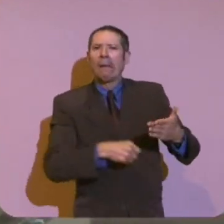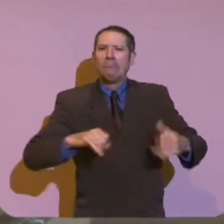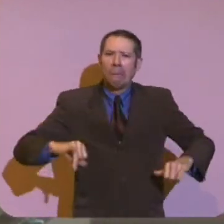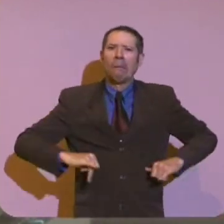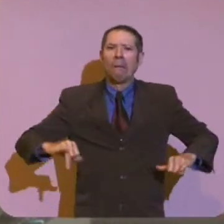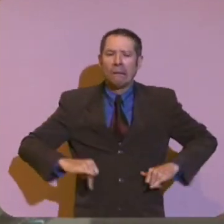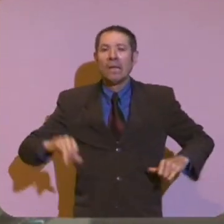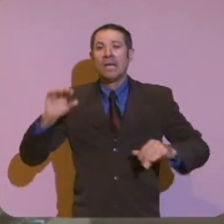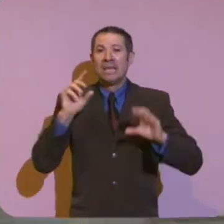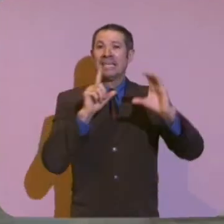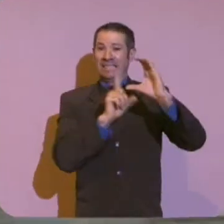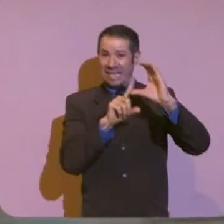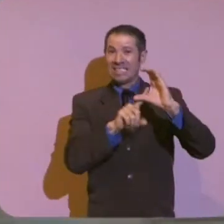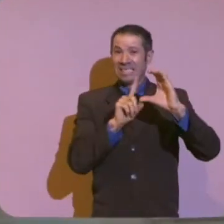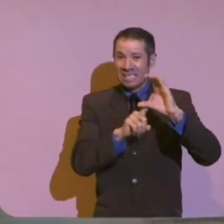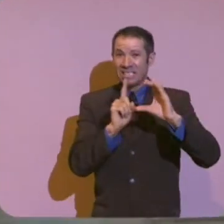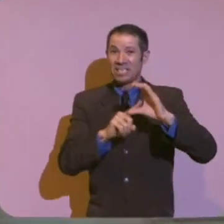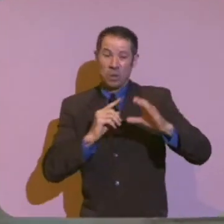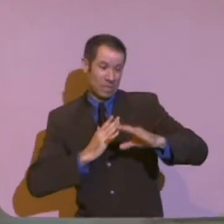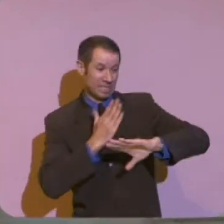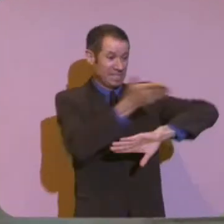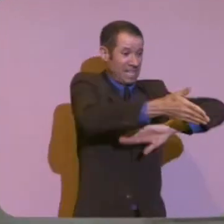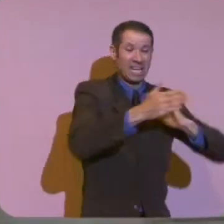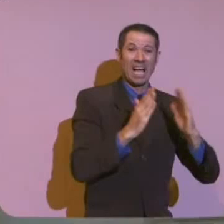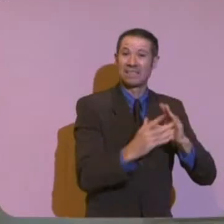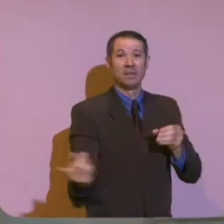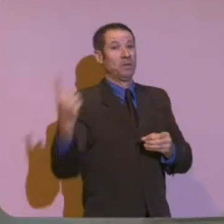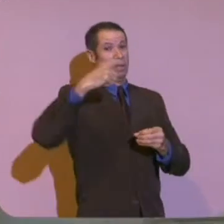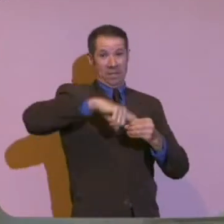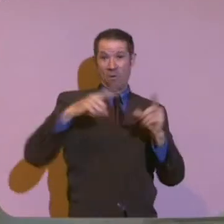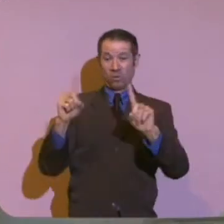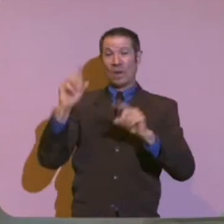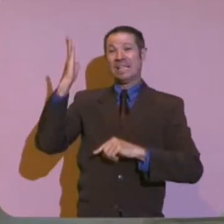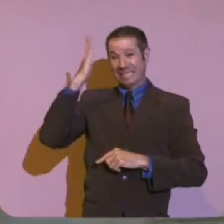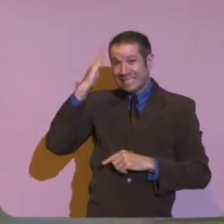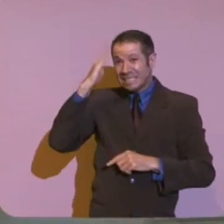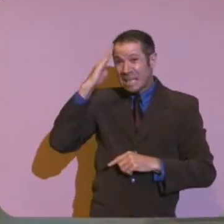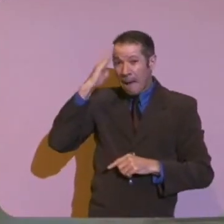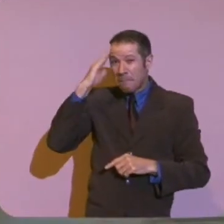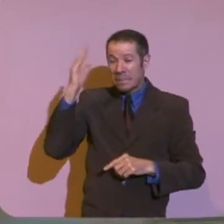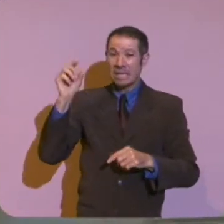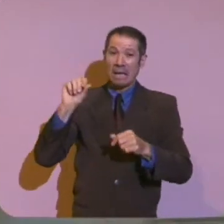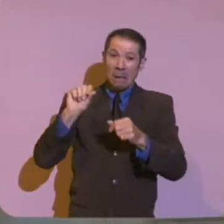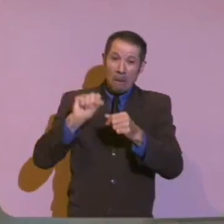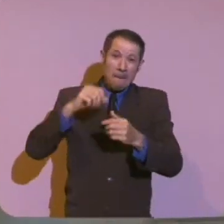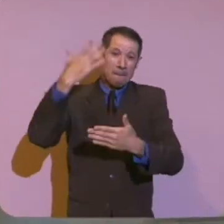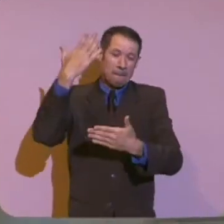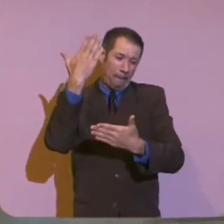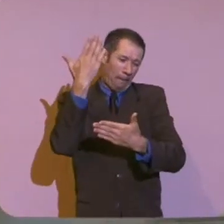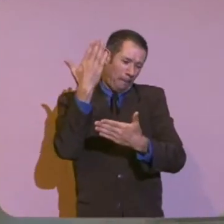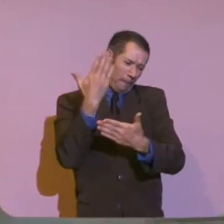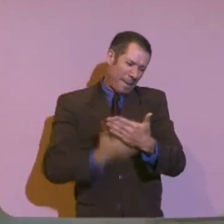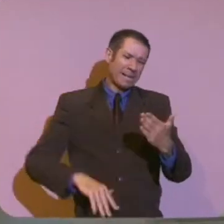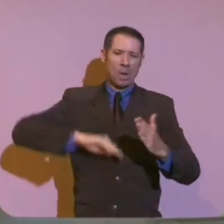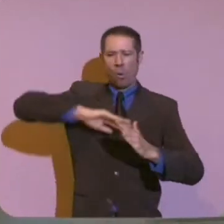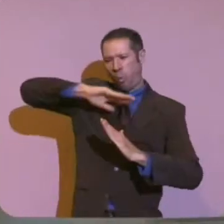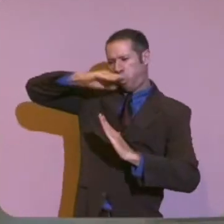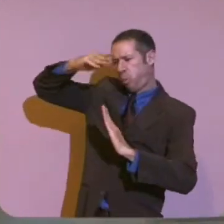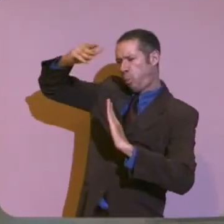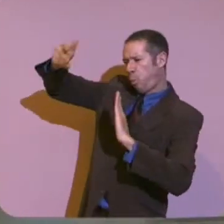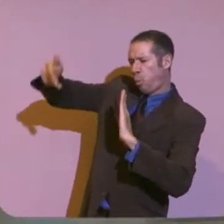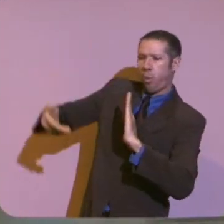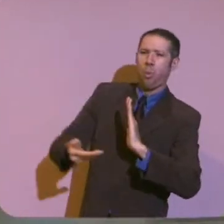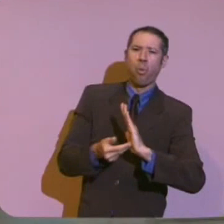quando ele decidiu sair de casa e não voltar mais, ele sabia que ele tinha feito perder a sua vida inteira, que ele